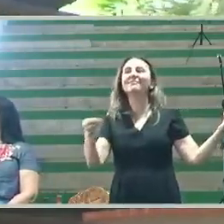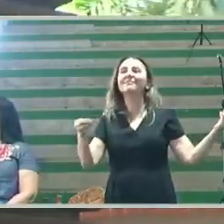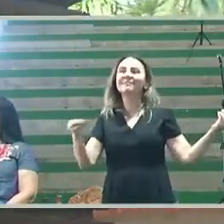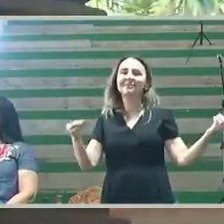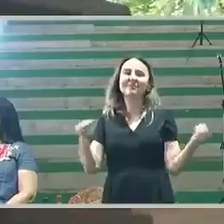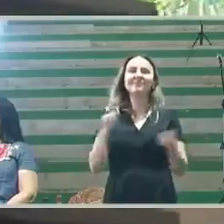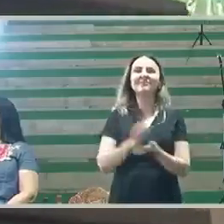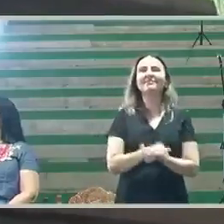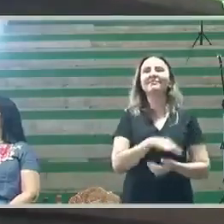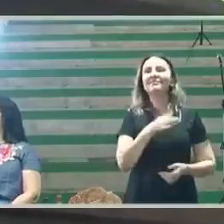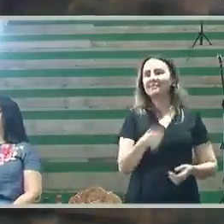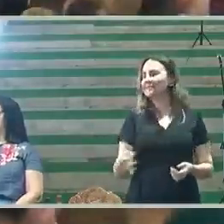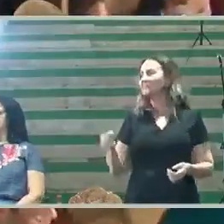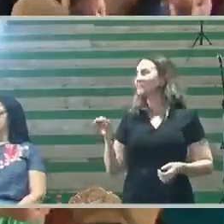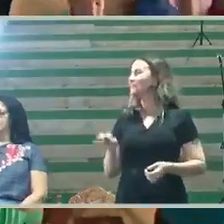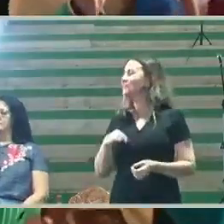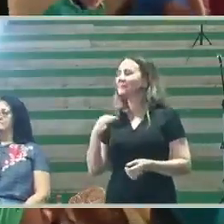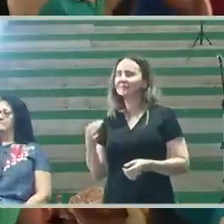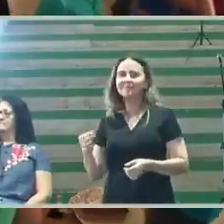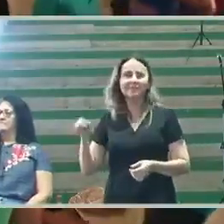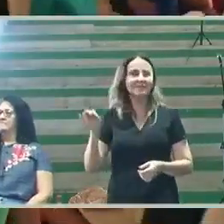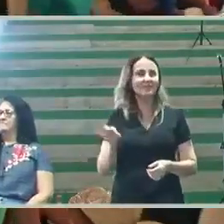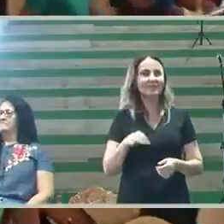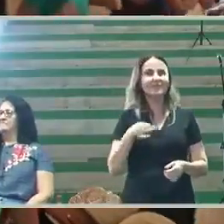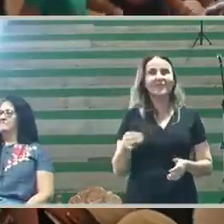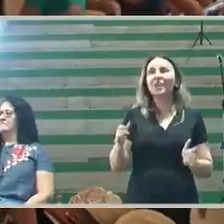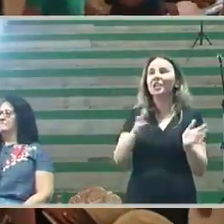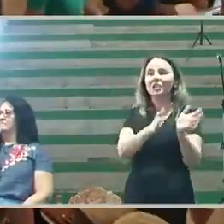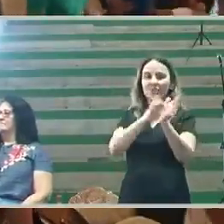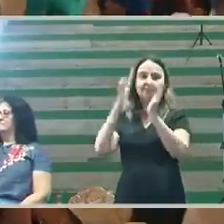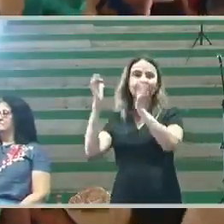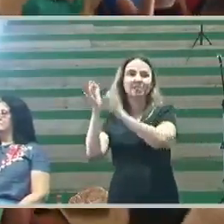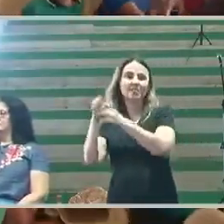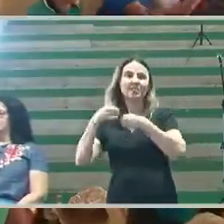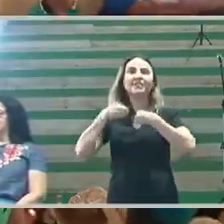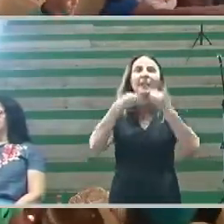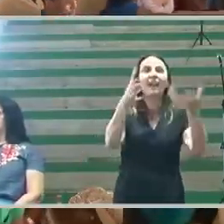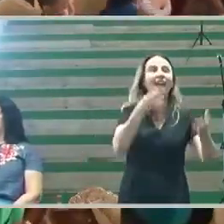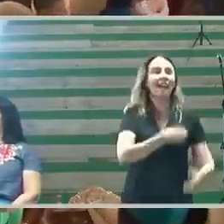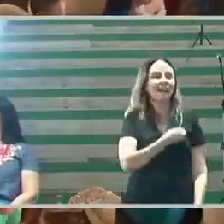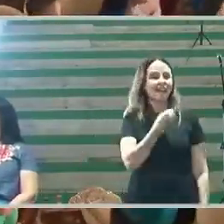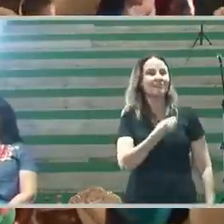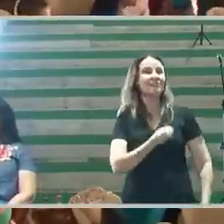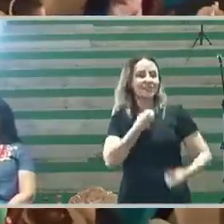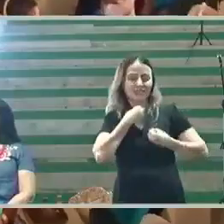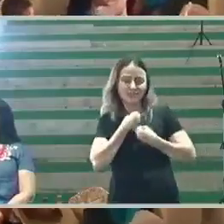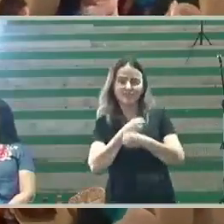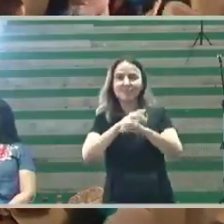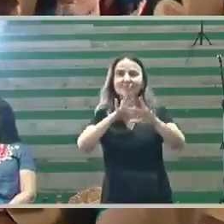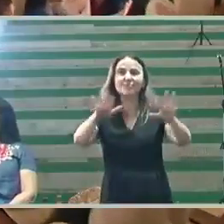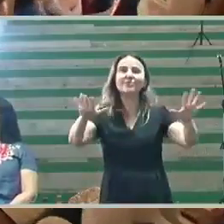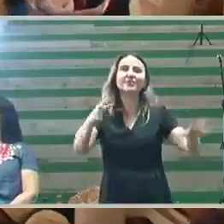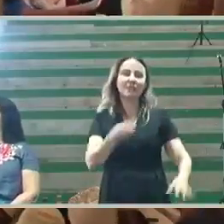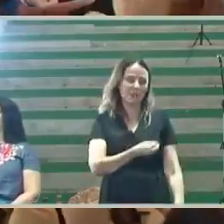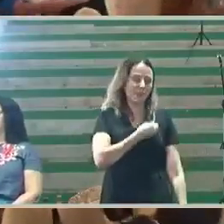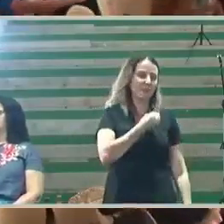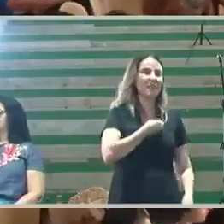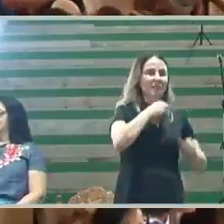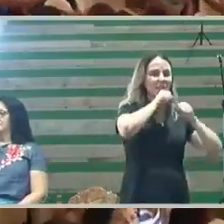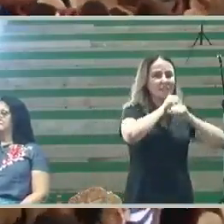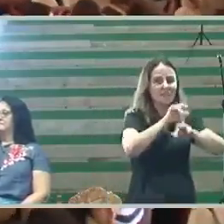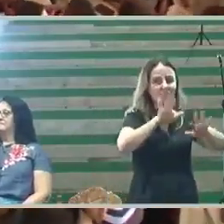Prepara, prepara o colar. Mas Jesus hoje te dá vida, vida, vida. Hoje